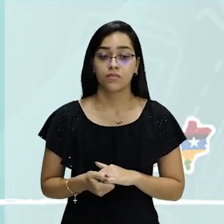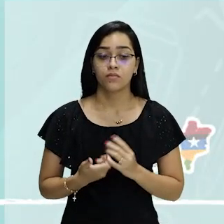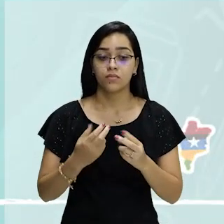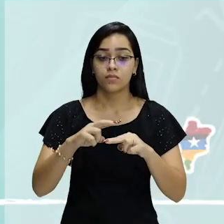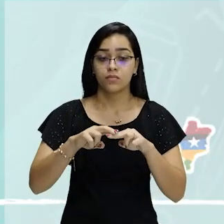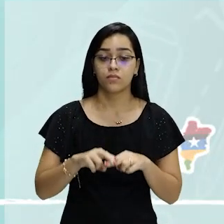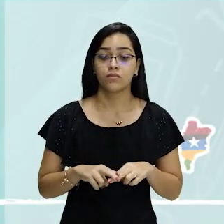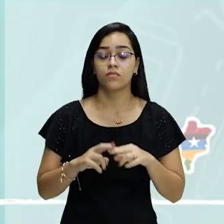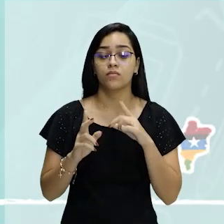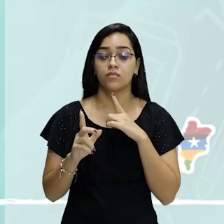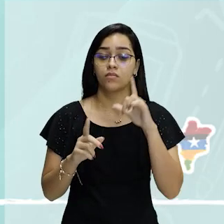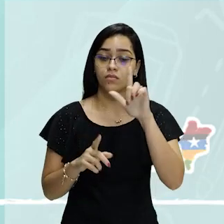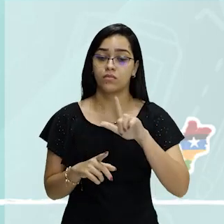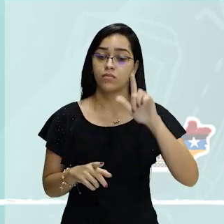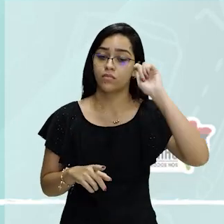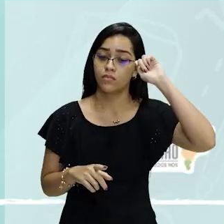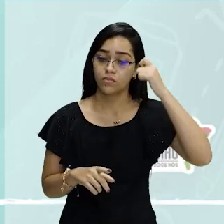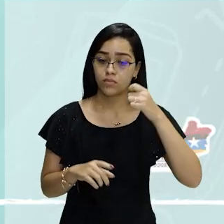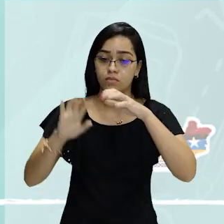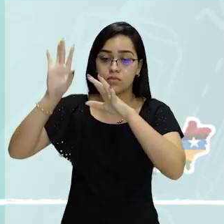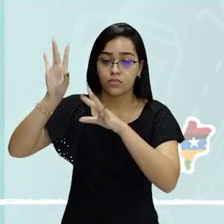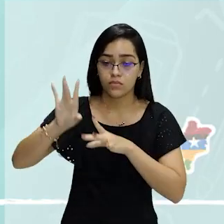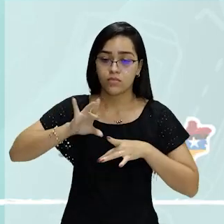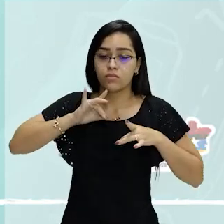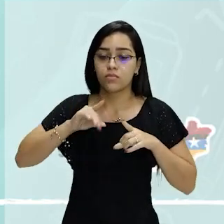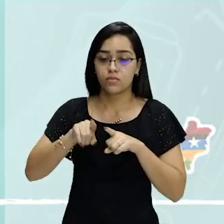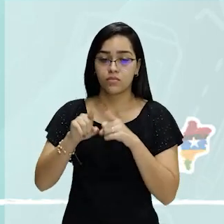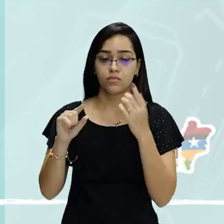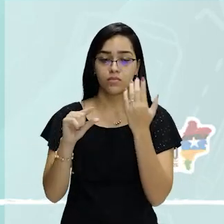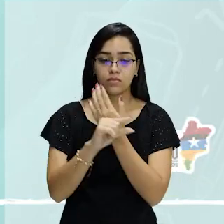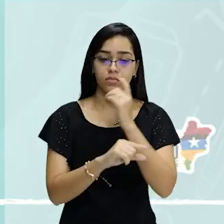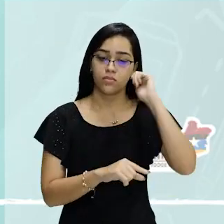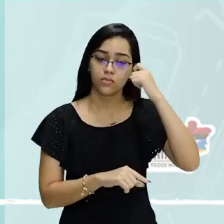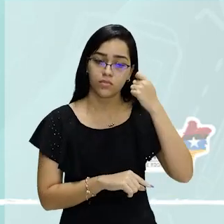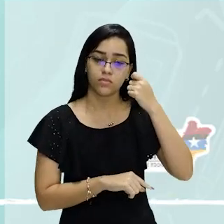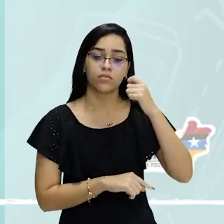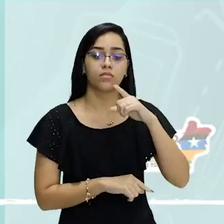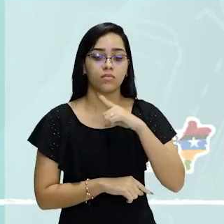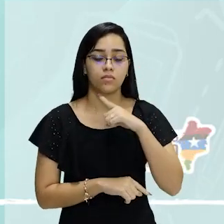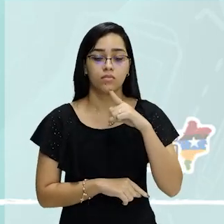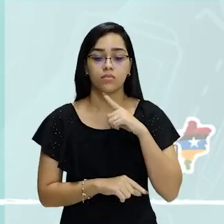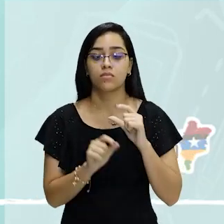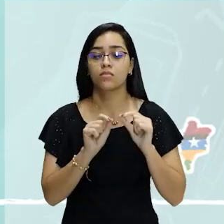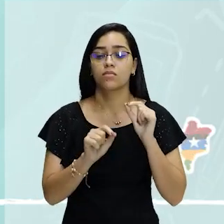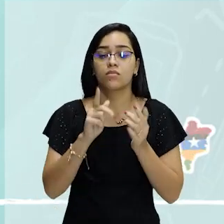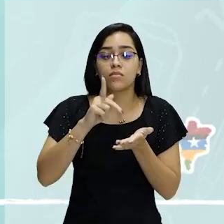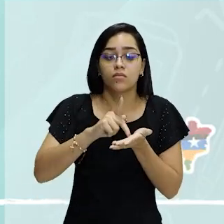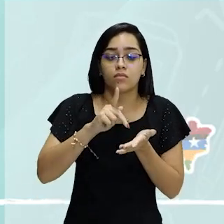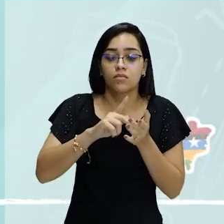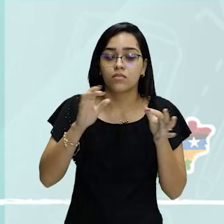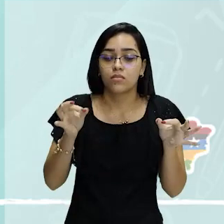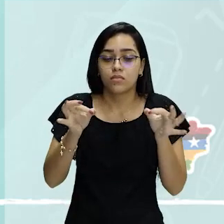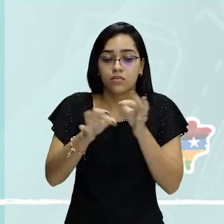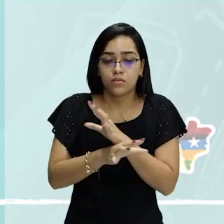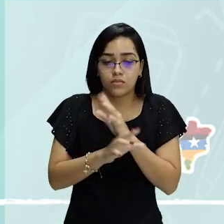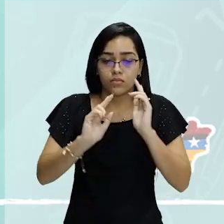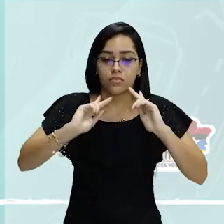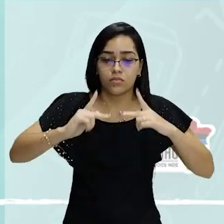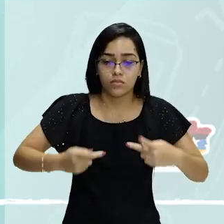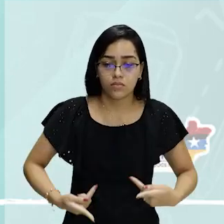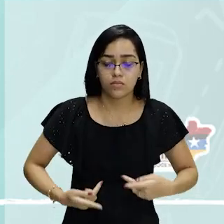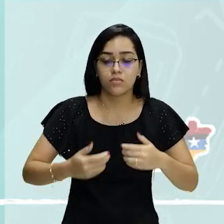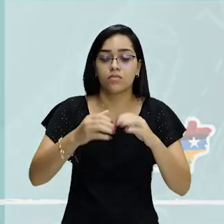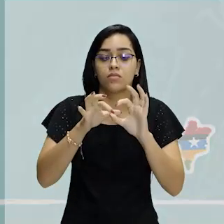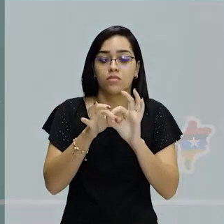Assim, é por meio da literatura negra que as personagens e autores negros e negras retomam sua integridade e sua totalidade enquanto